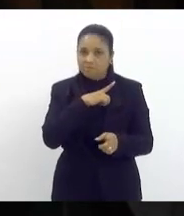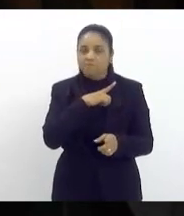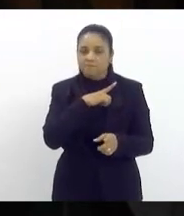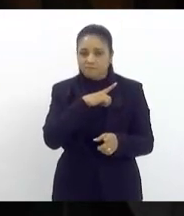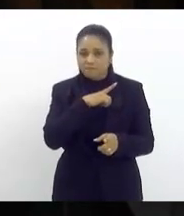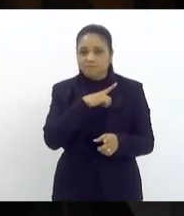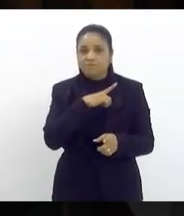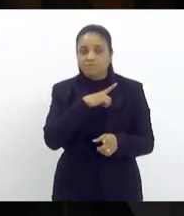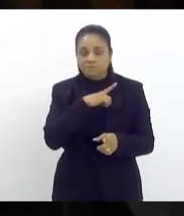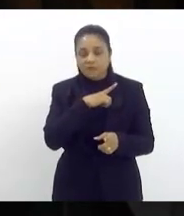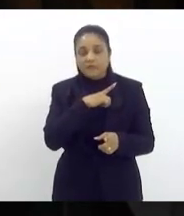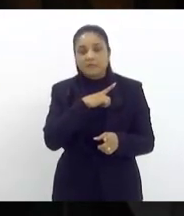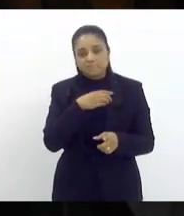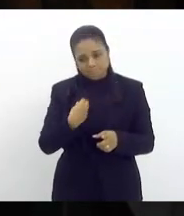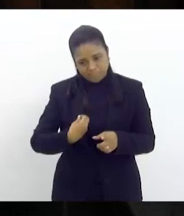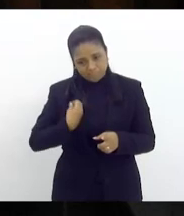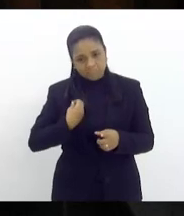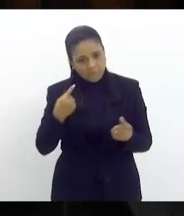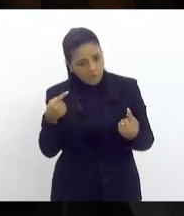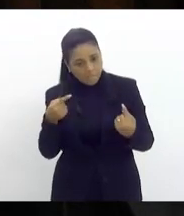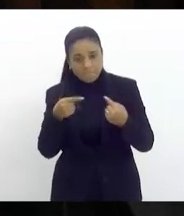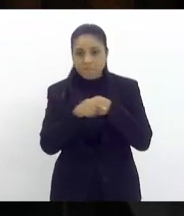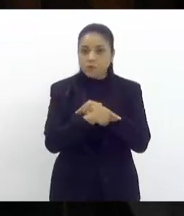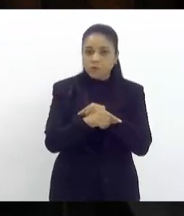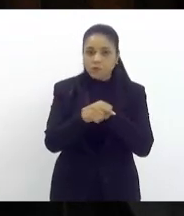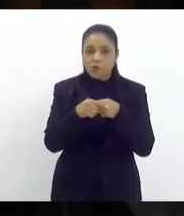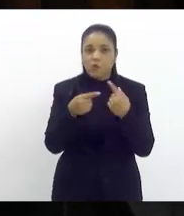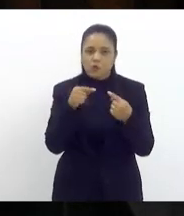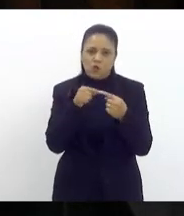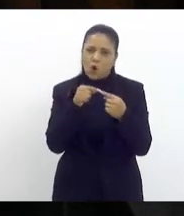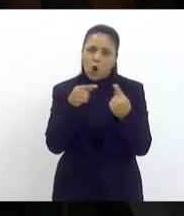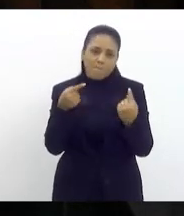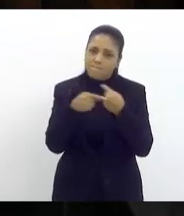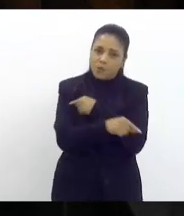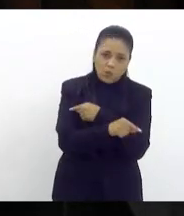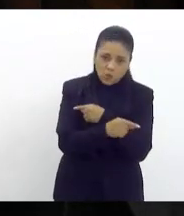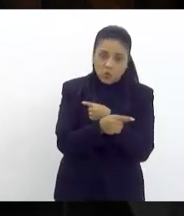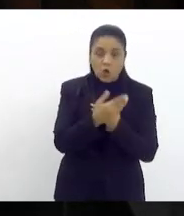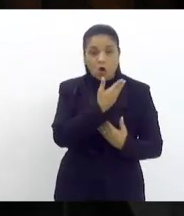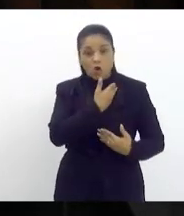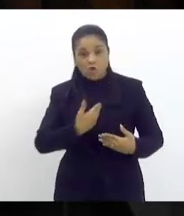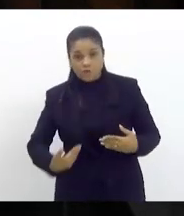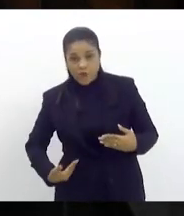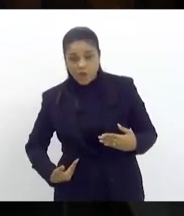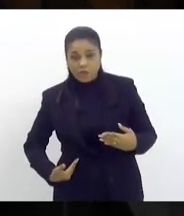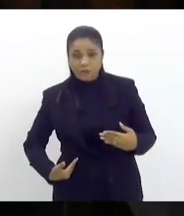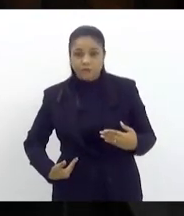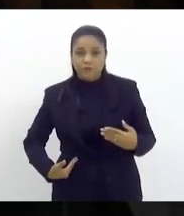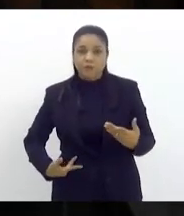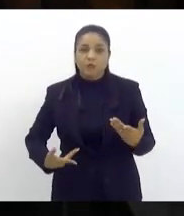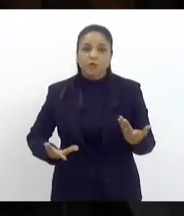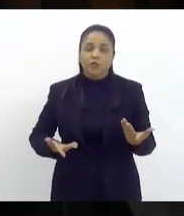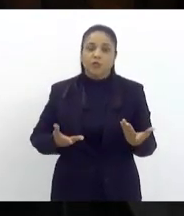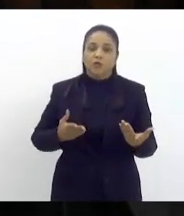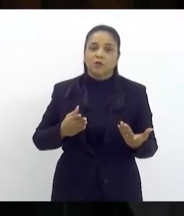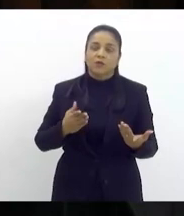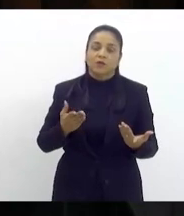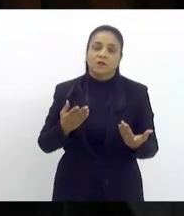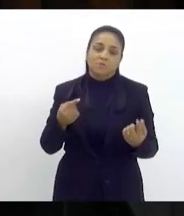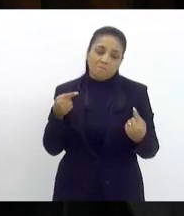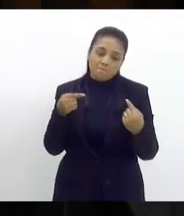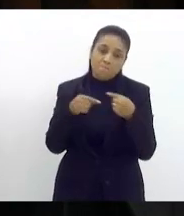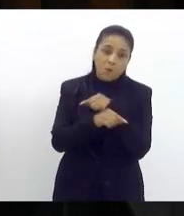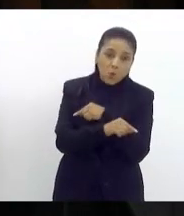existem as contradições entre o que é governo e o que é oposição. E essas contradições